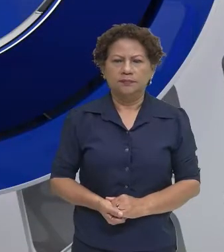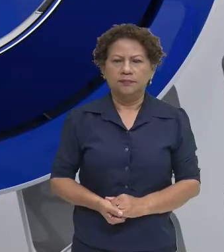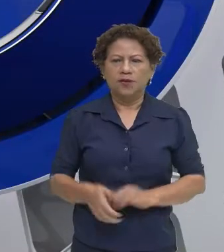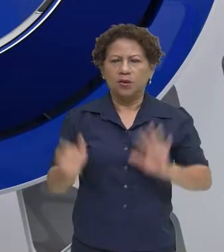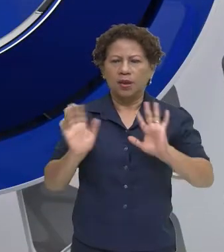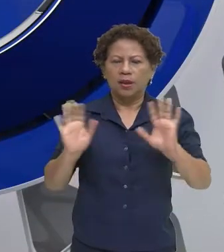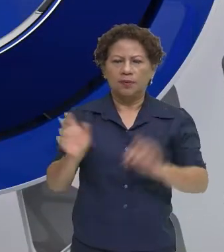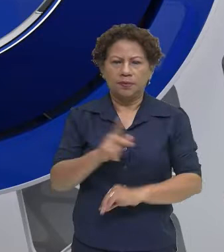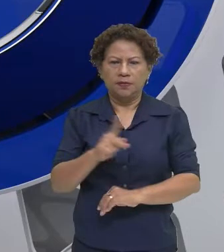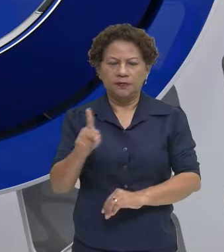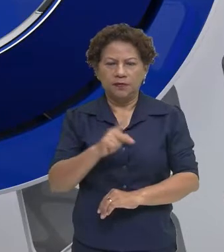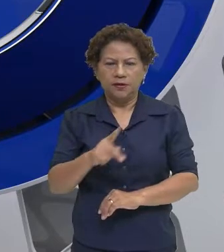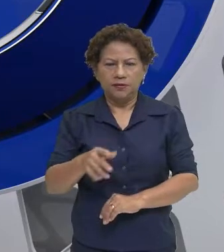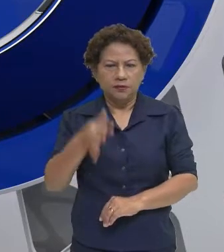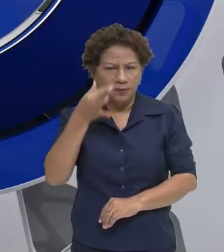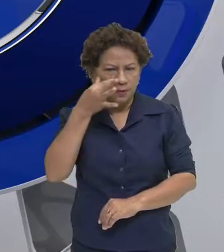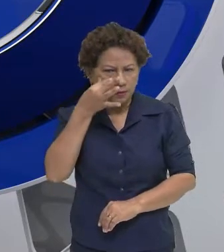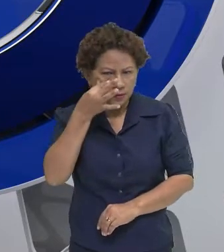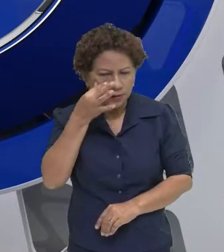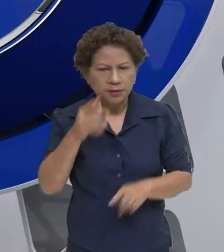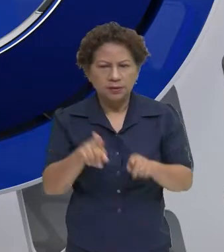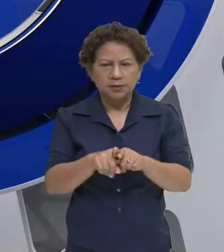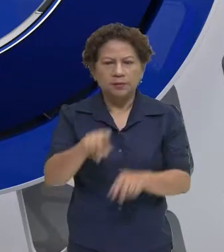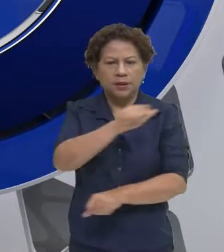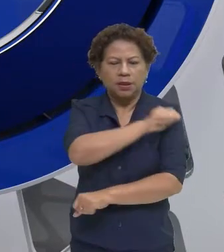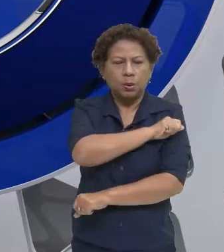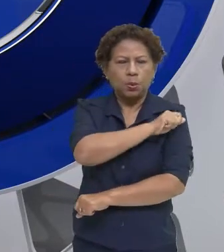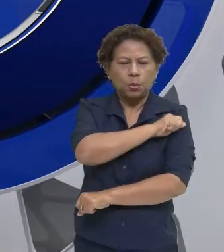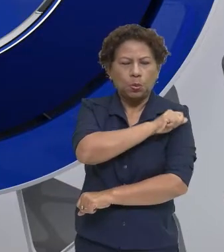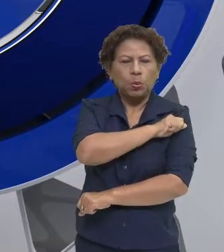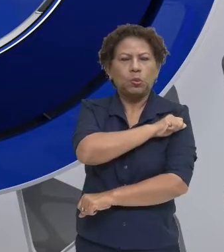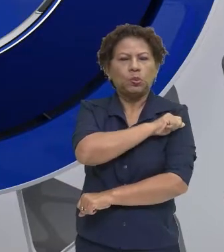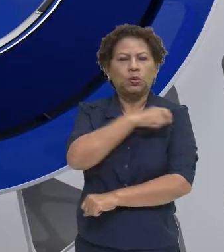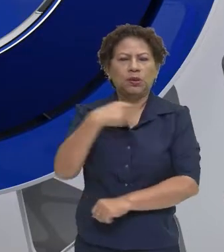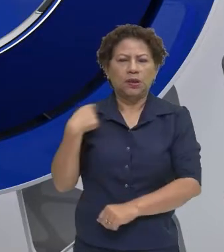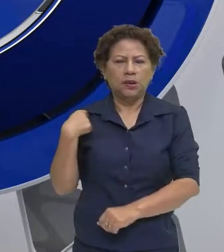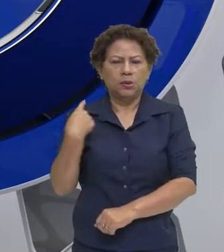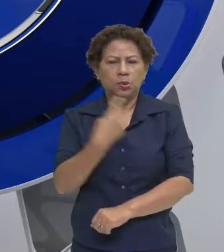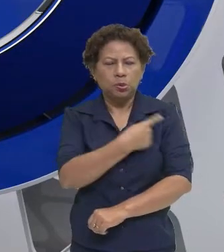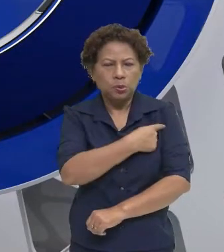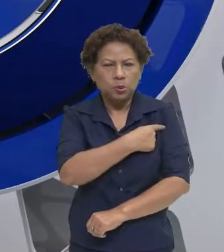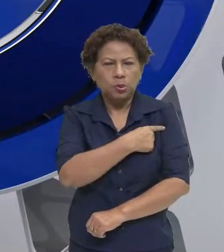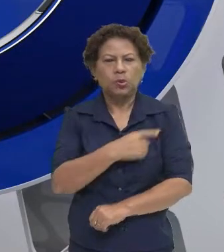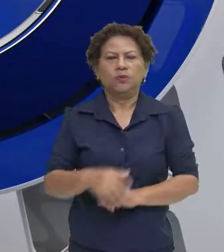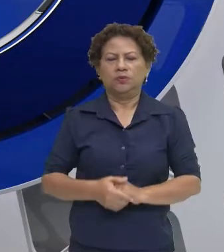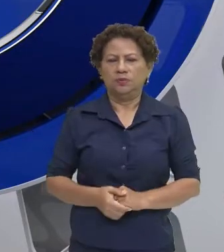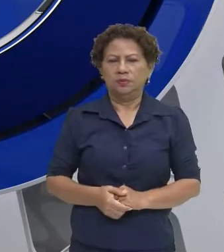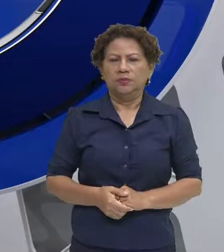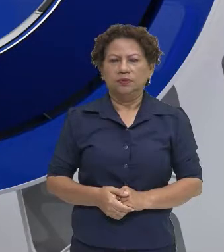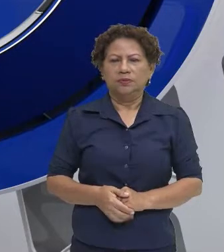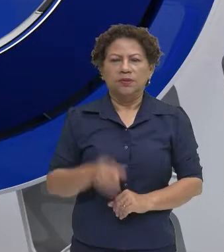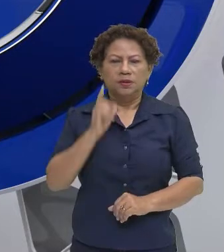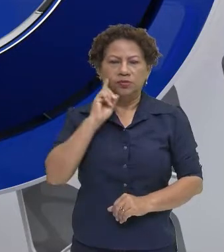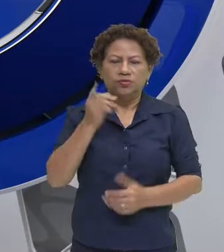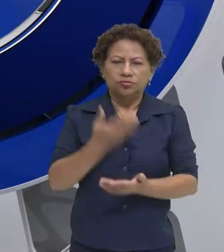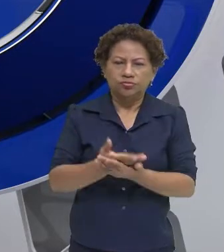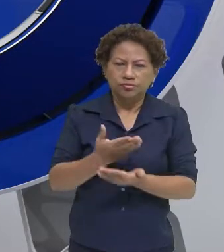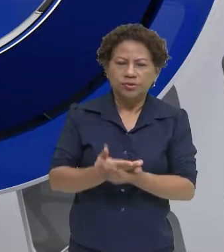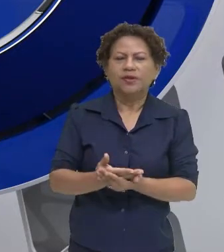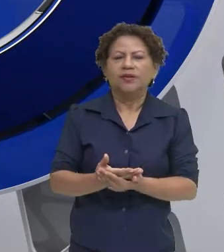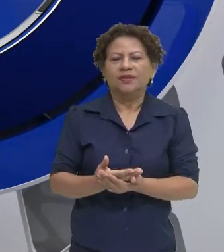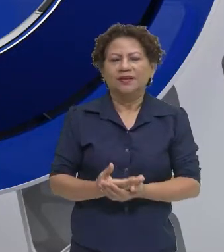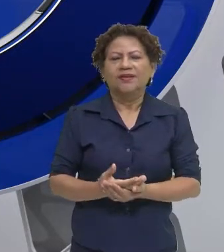Olá, professores presenciais, alunos e alunas, né? Mais um dia do nosso ano letivo de 2022.